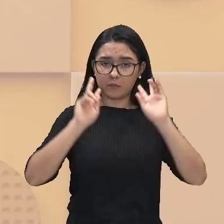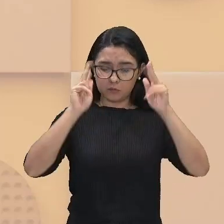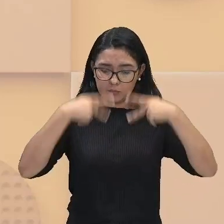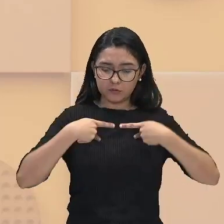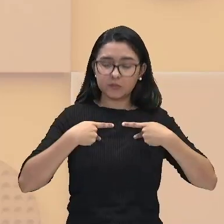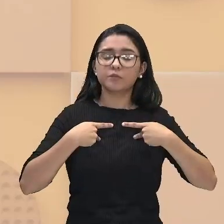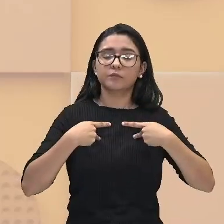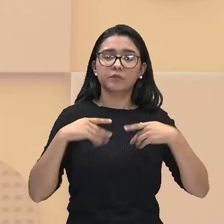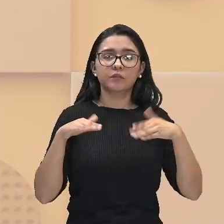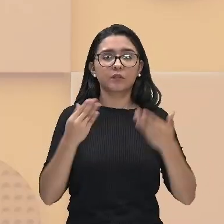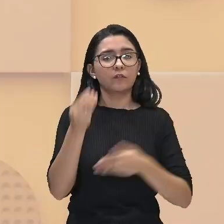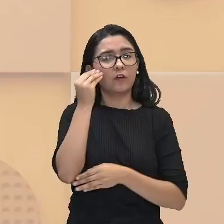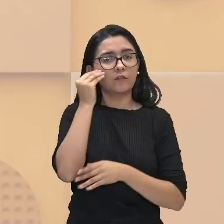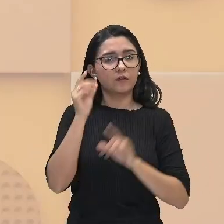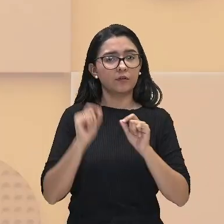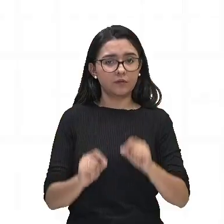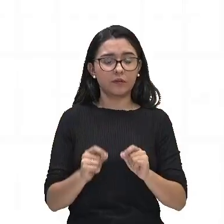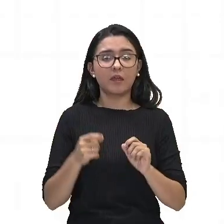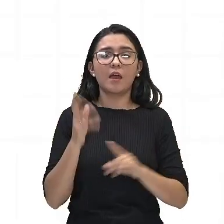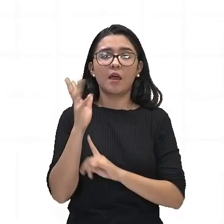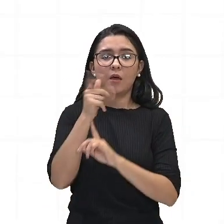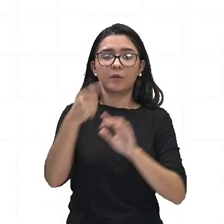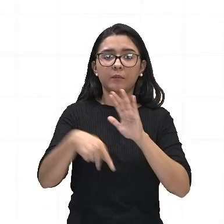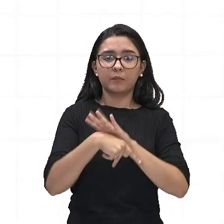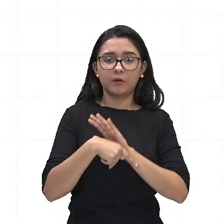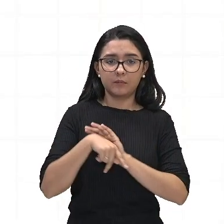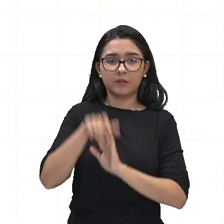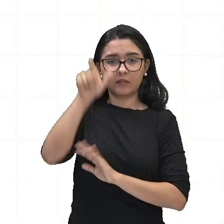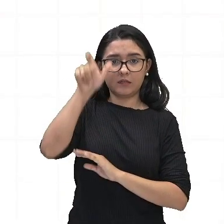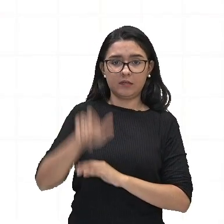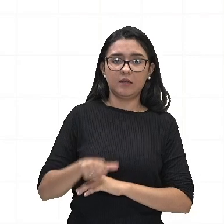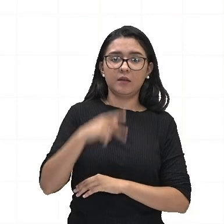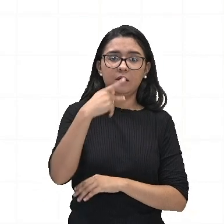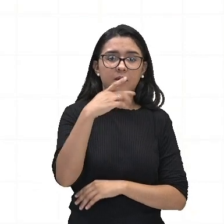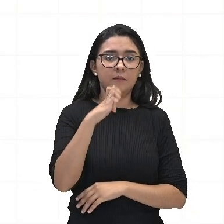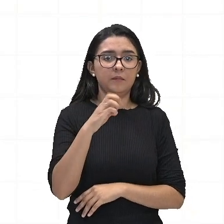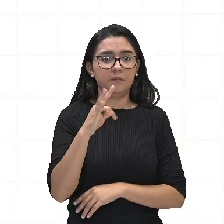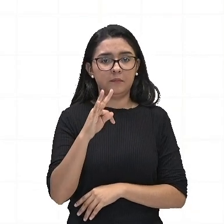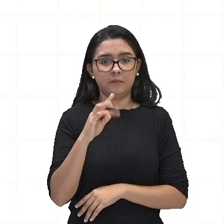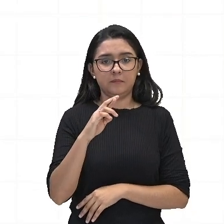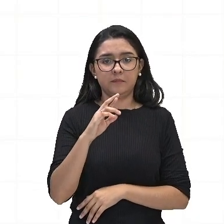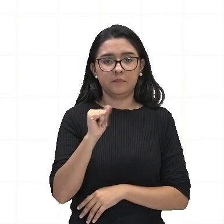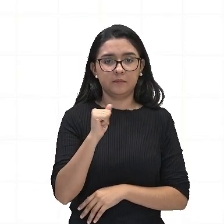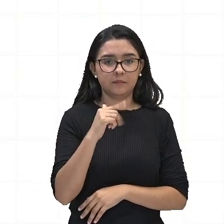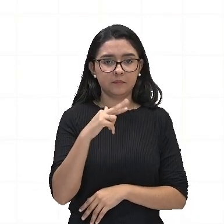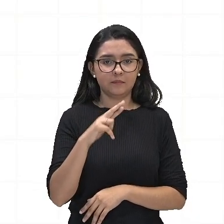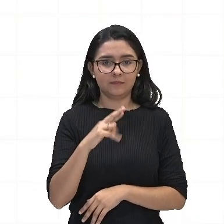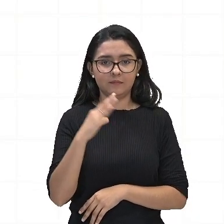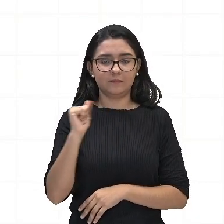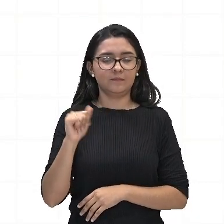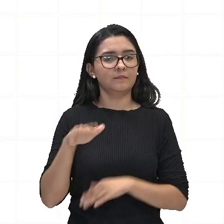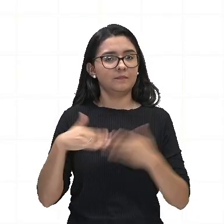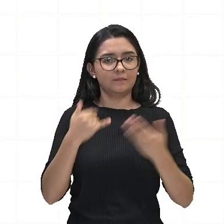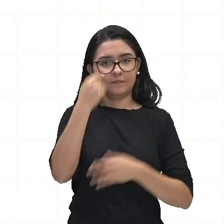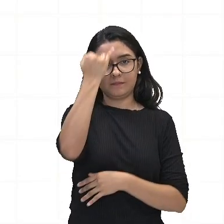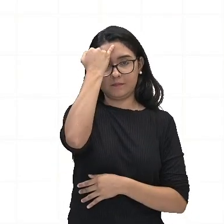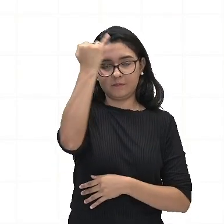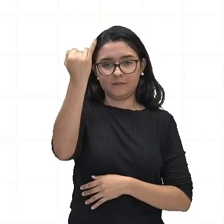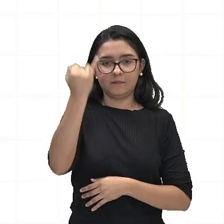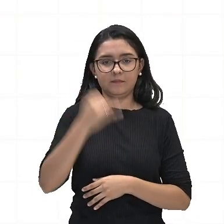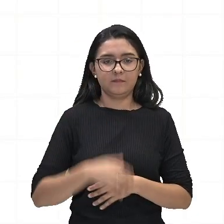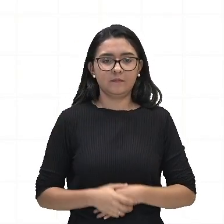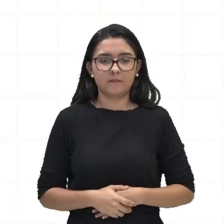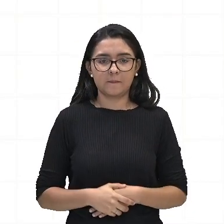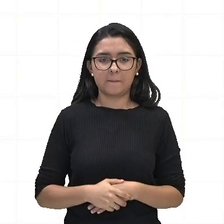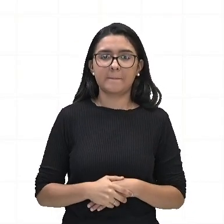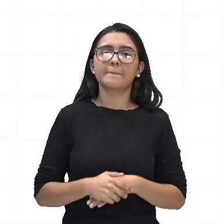e vamos verificar aí que a obra do Petrarca vai ser justamente para poder dar essa ideia, né, e fundar ali